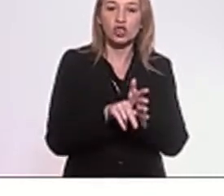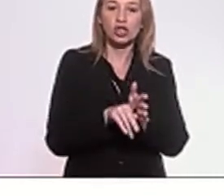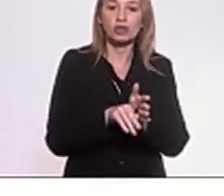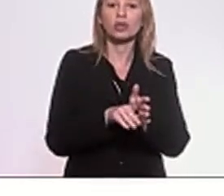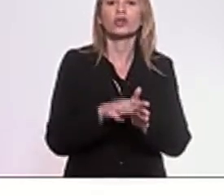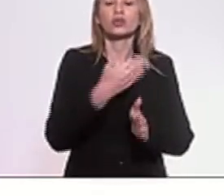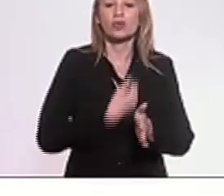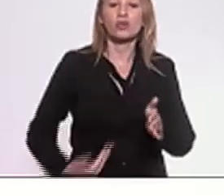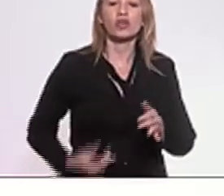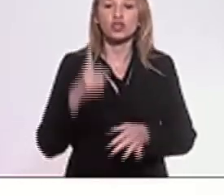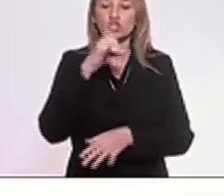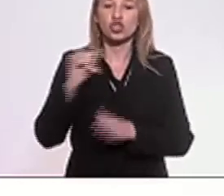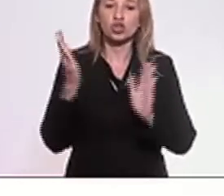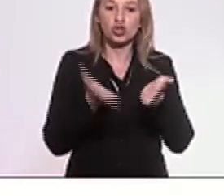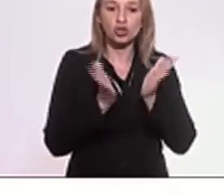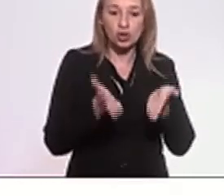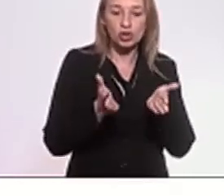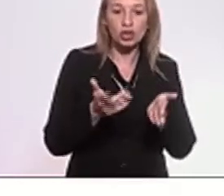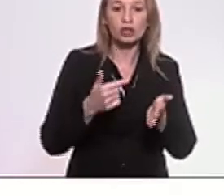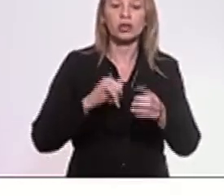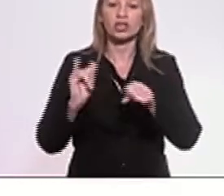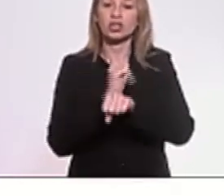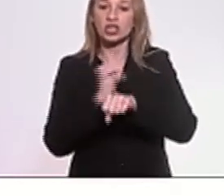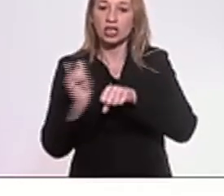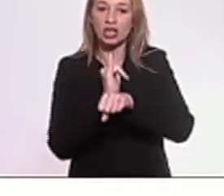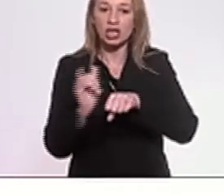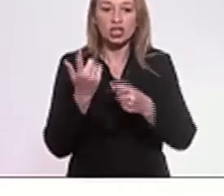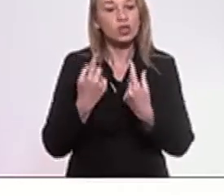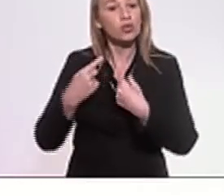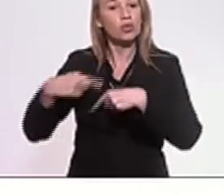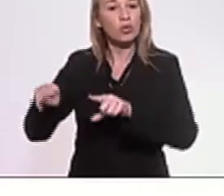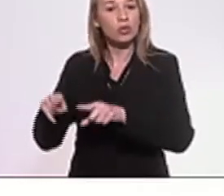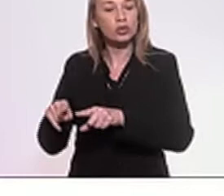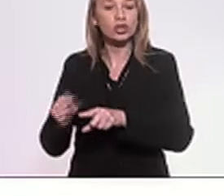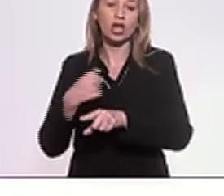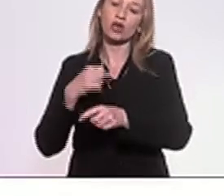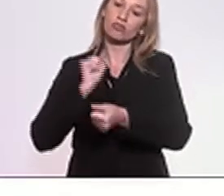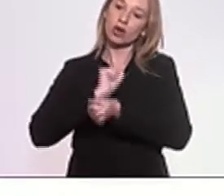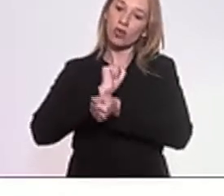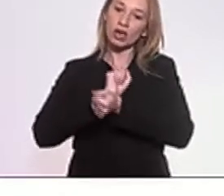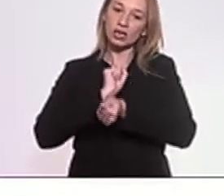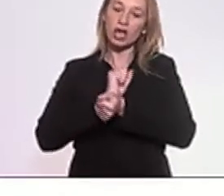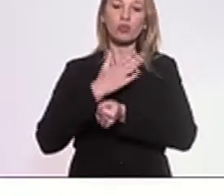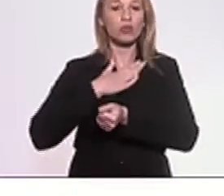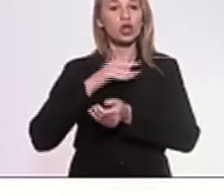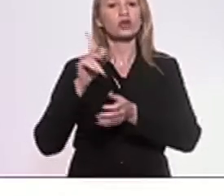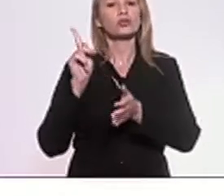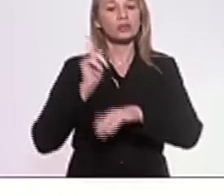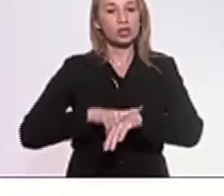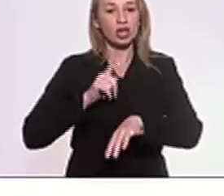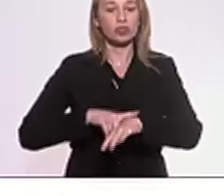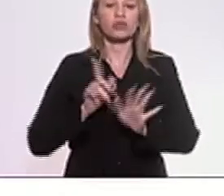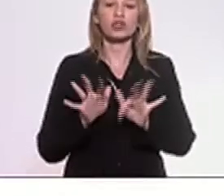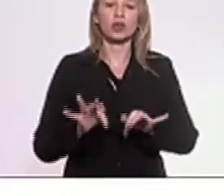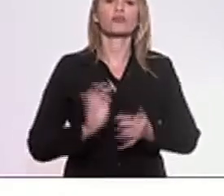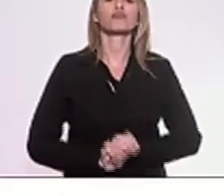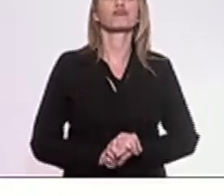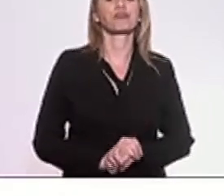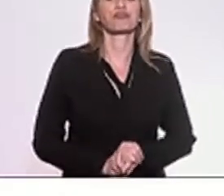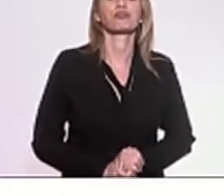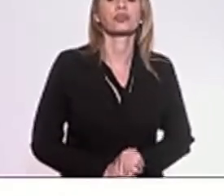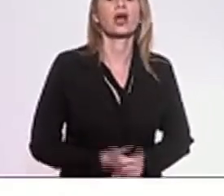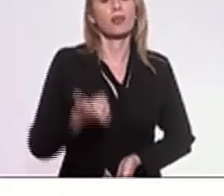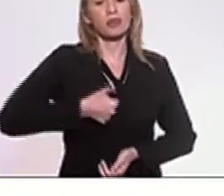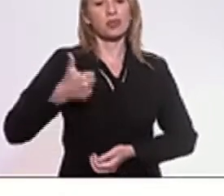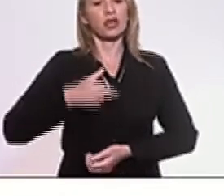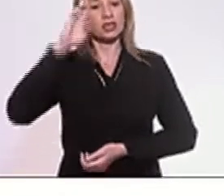governo. E eu, para não cair nessa estratégia da oposição, preferi aguardar o meu tempo no expediente final. Primeiro,